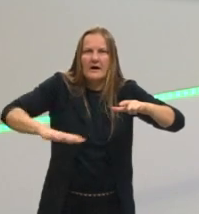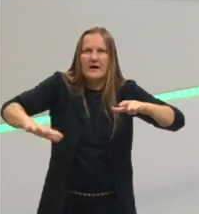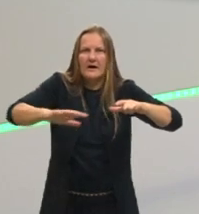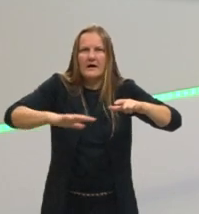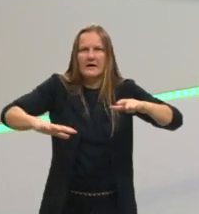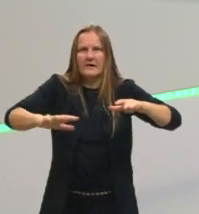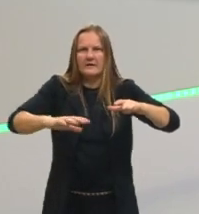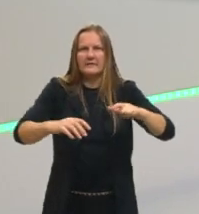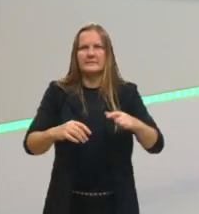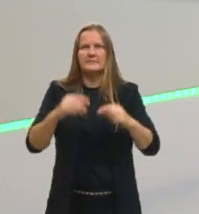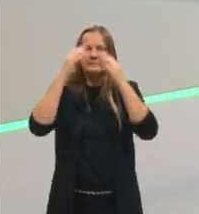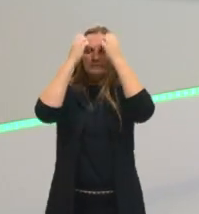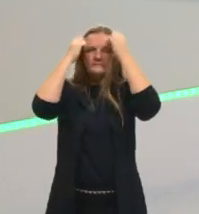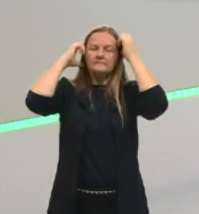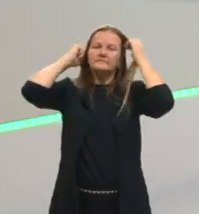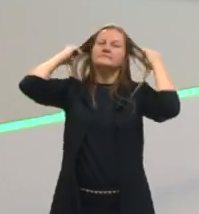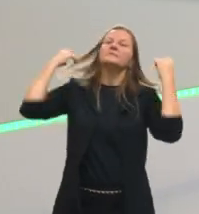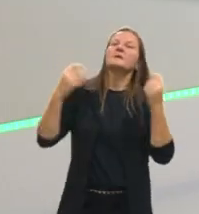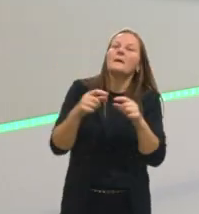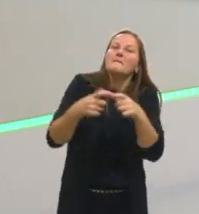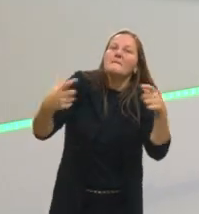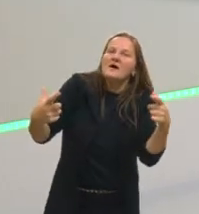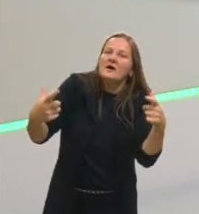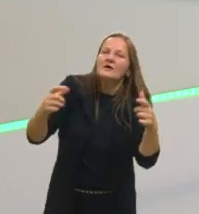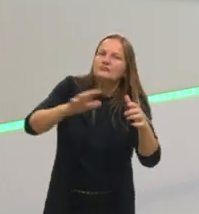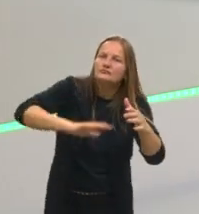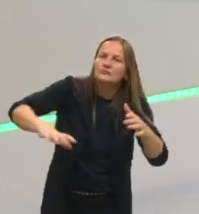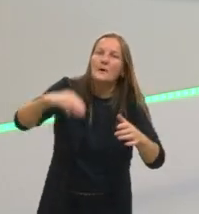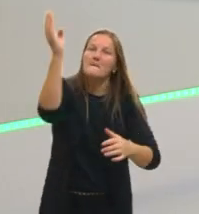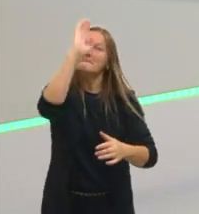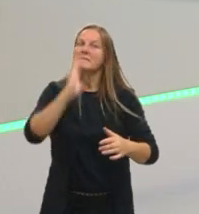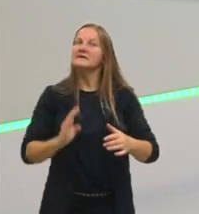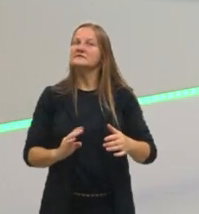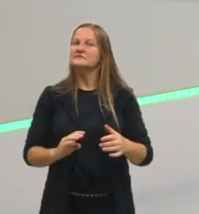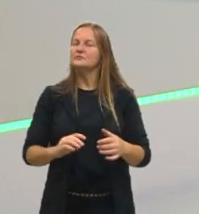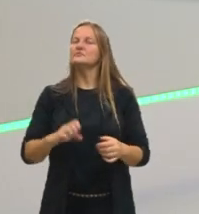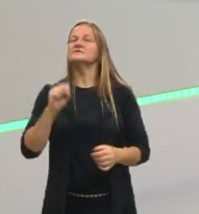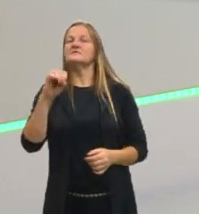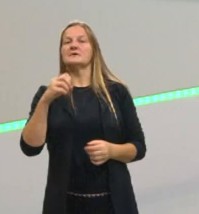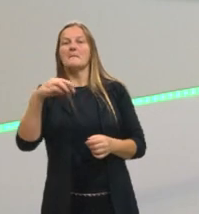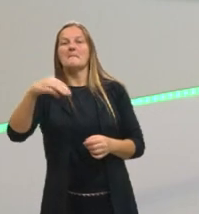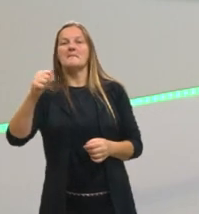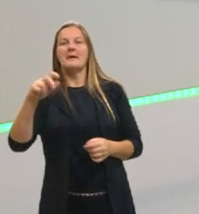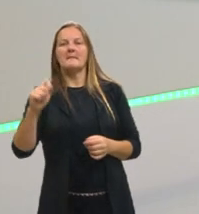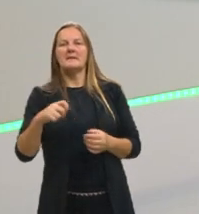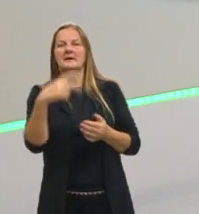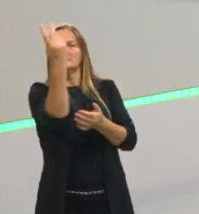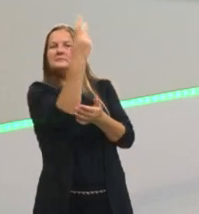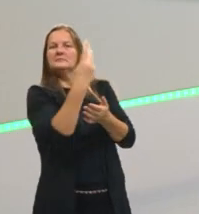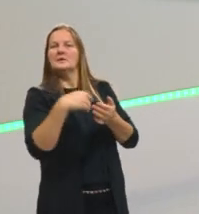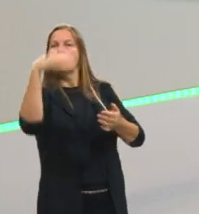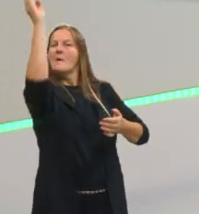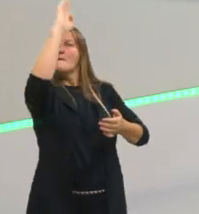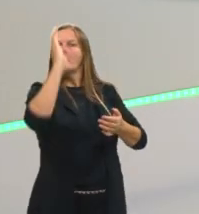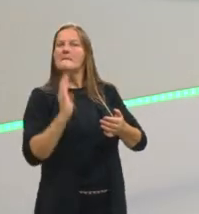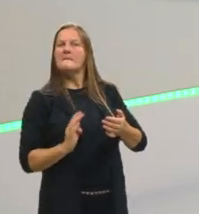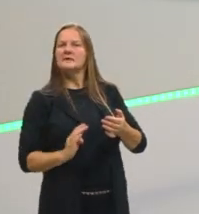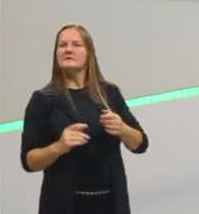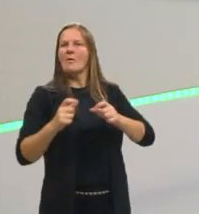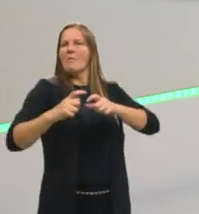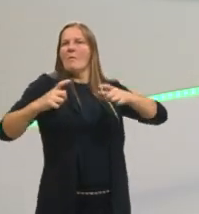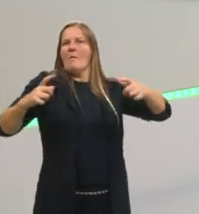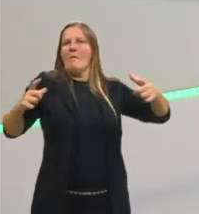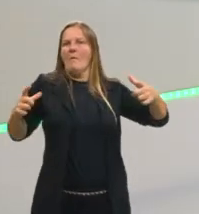aquela área né Por exemplo o tamanho do Brasil vou fazer um mapa do tamanho do Brasil a escala nesse pequeno tá a gurizada